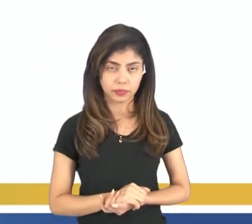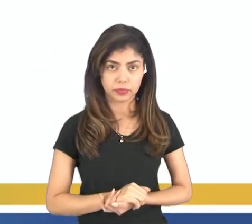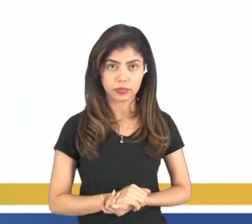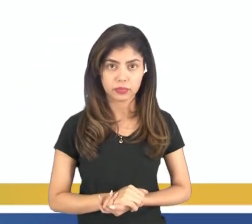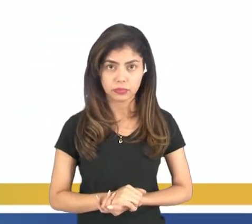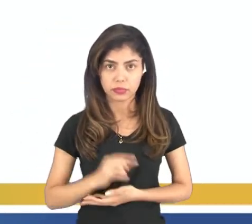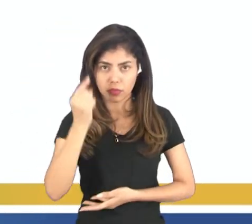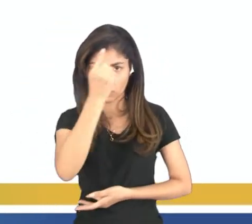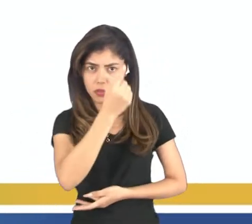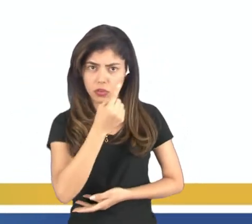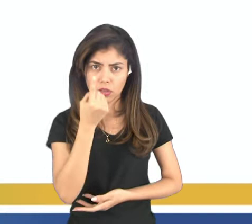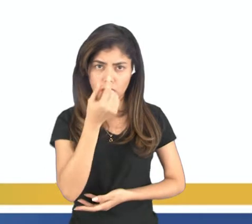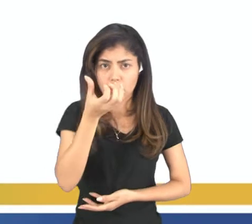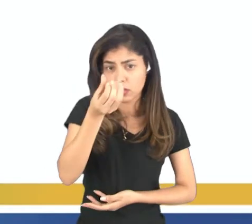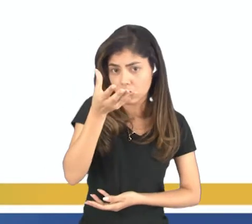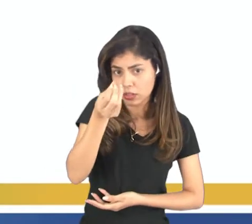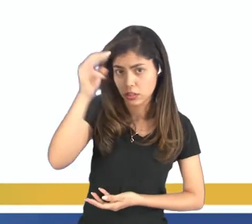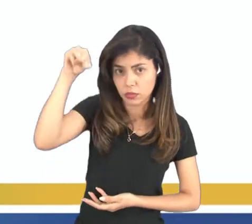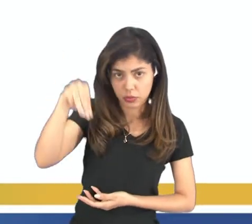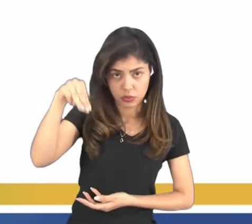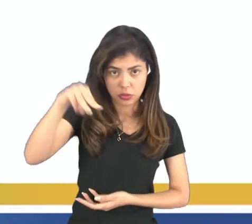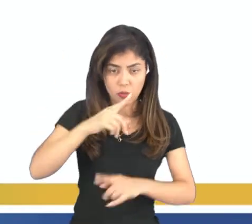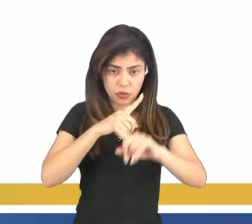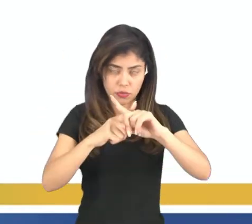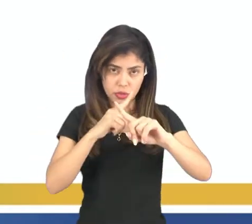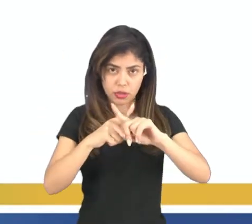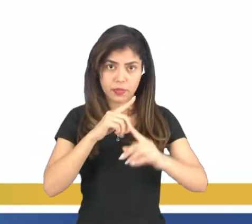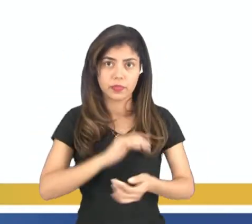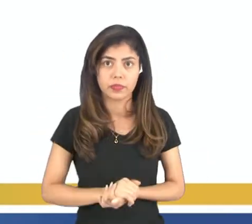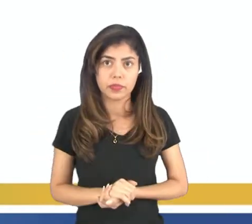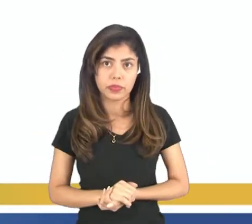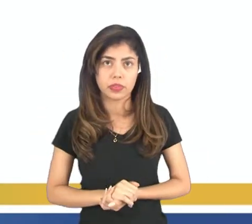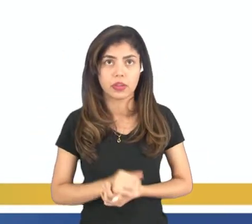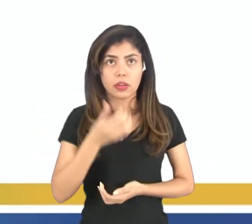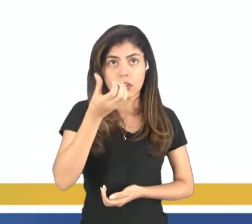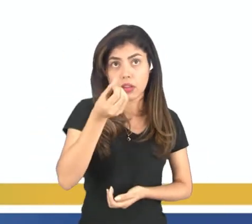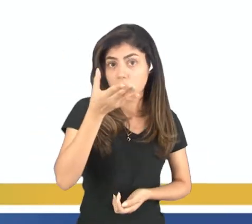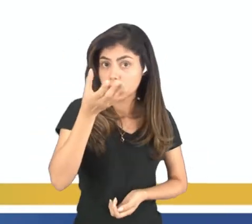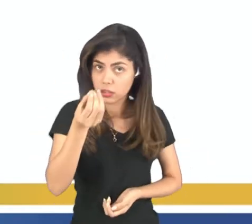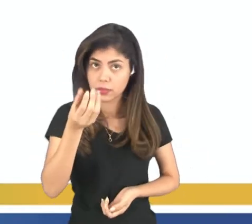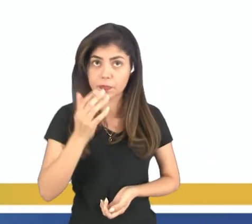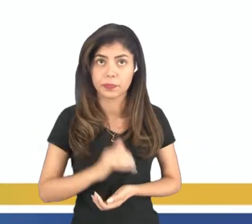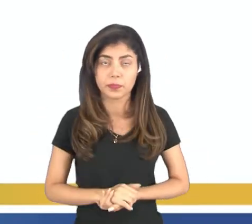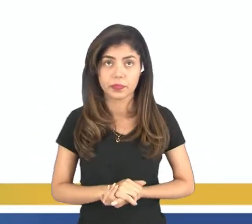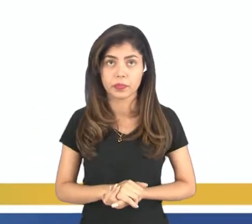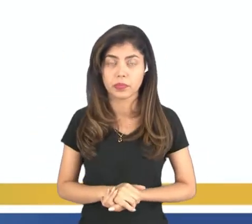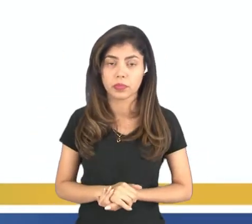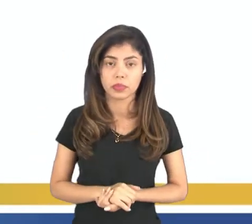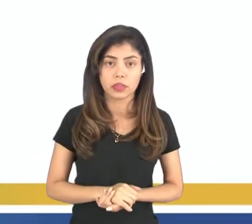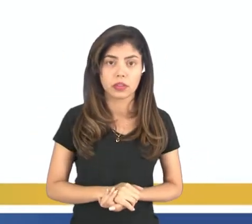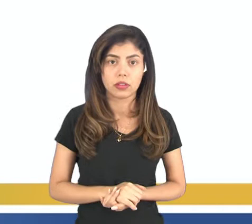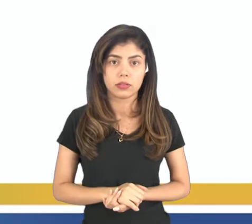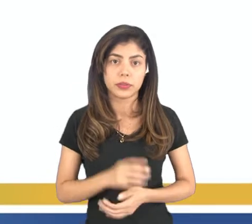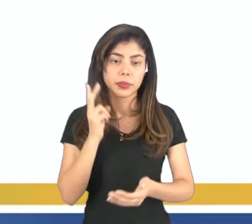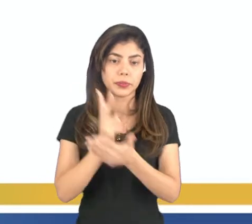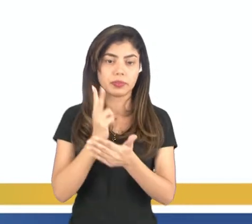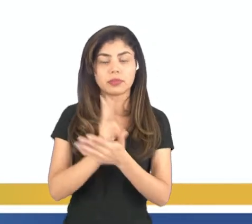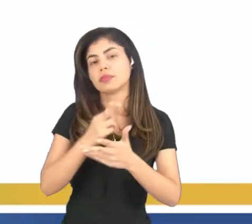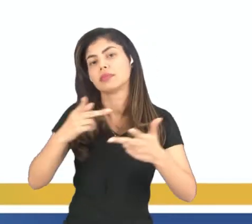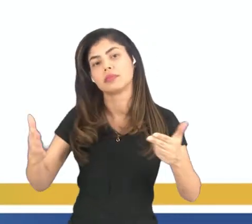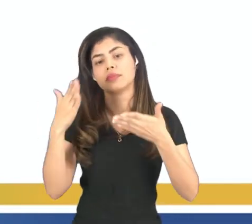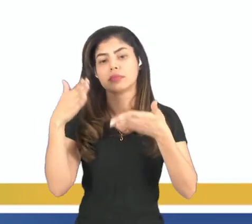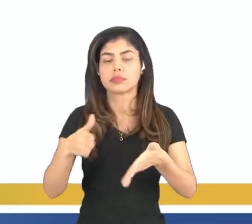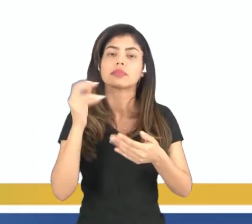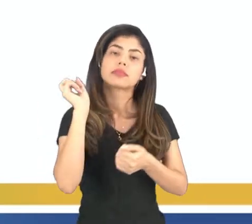uma hora que é igual a 60 minutos então nós vamos multiplicar por 60 é da mesma